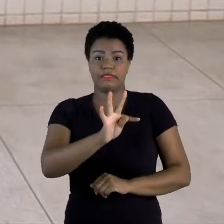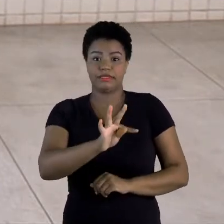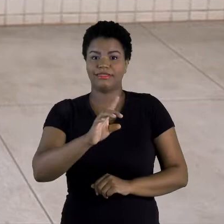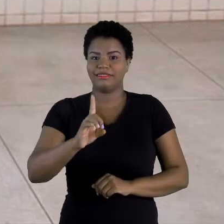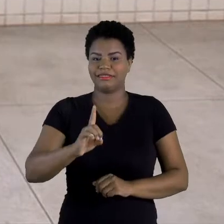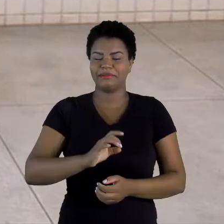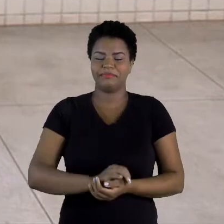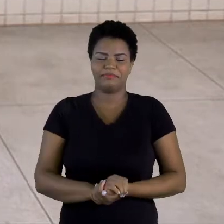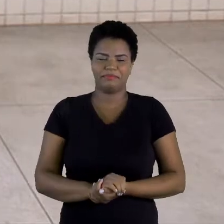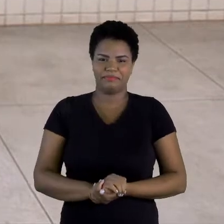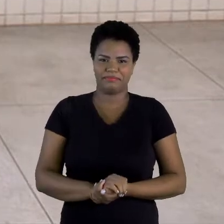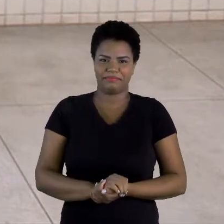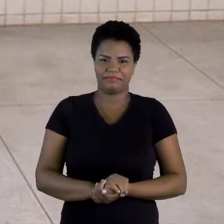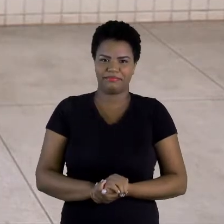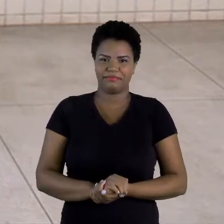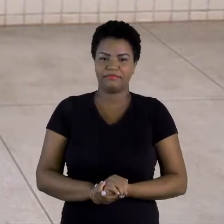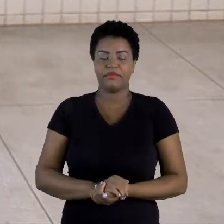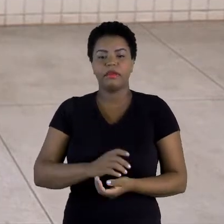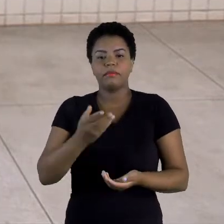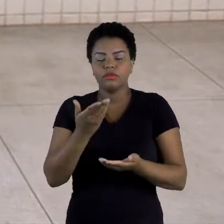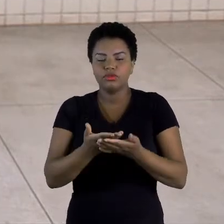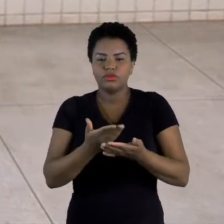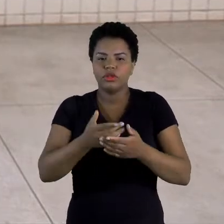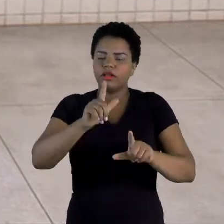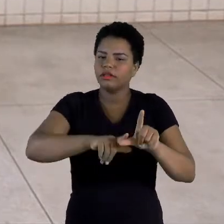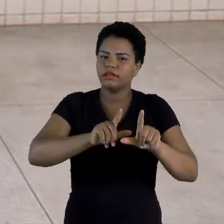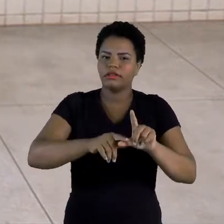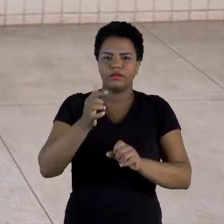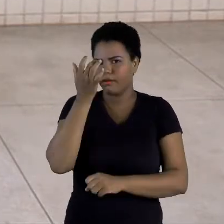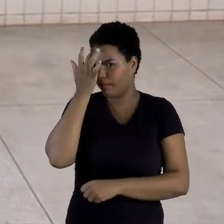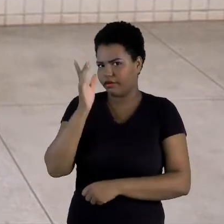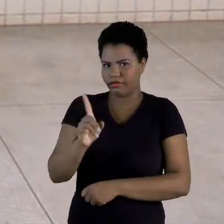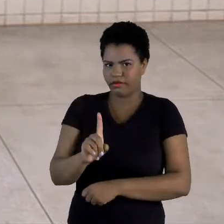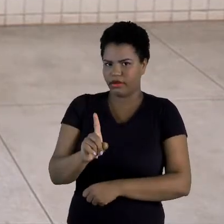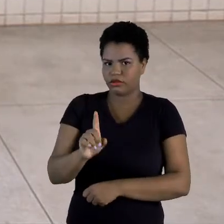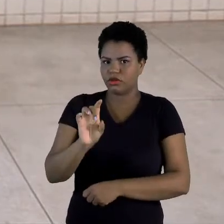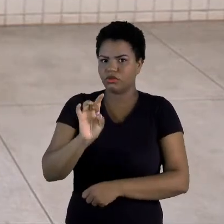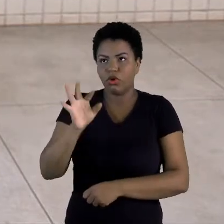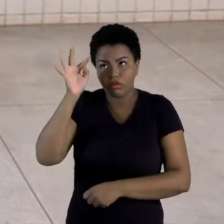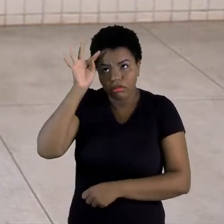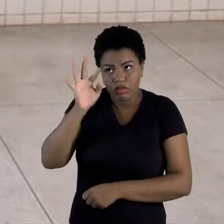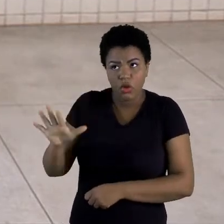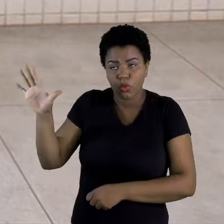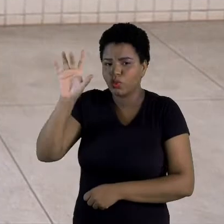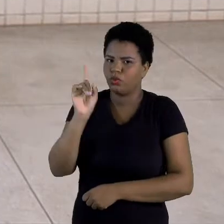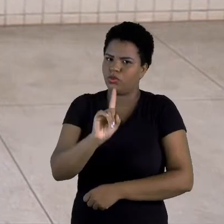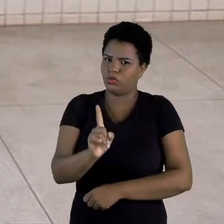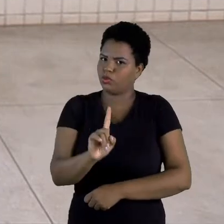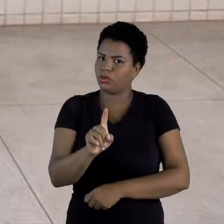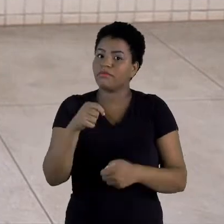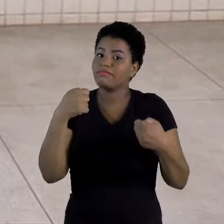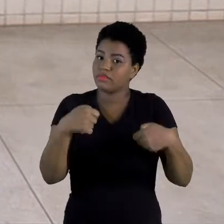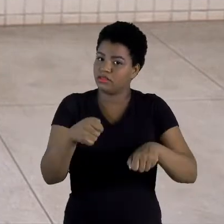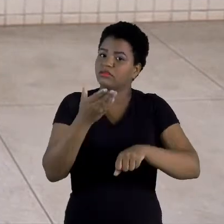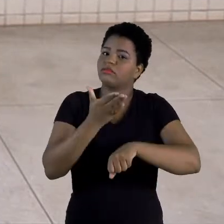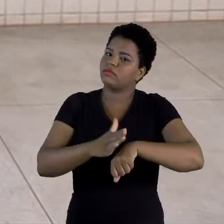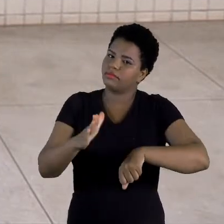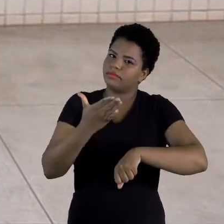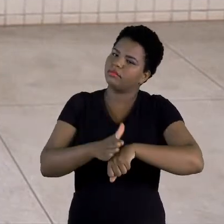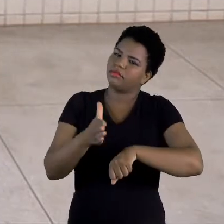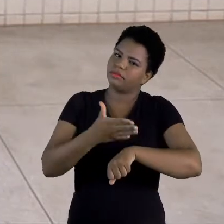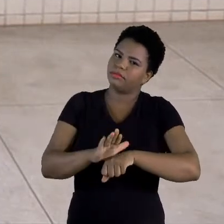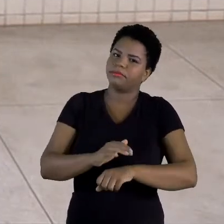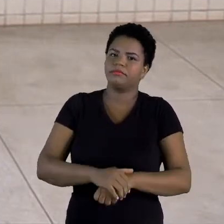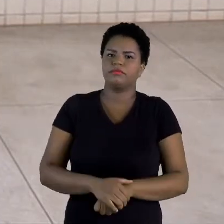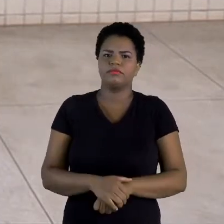para trabalhar essas letrinhas, não é fácil só a parte teórica. Por quê? Eu preciso praticar. E como